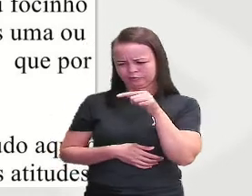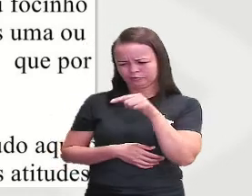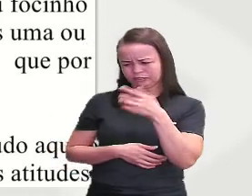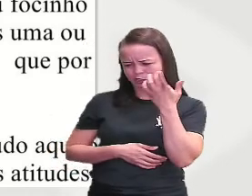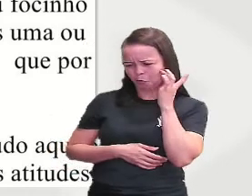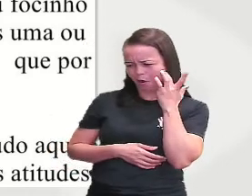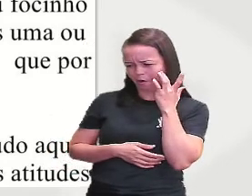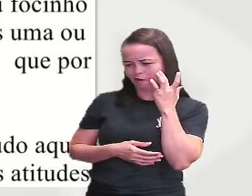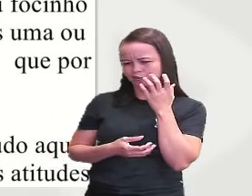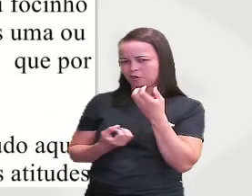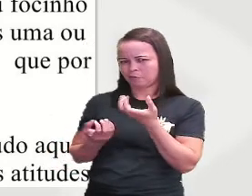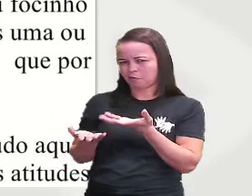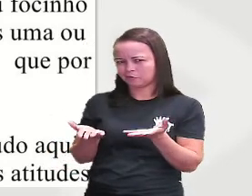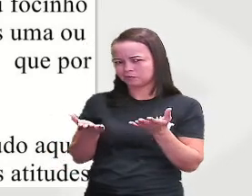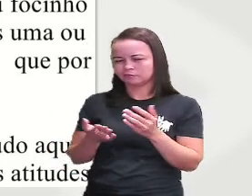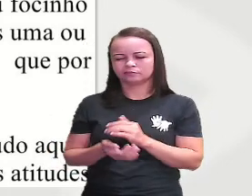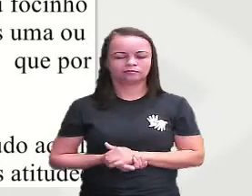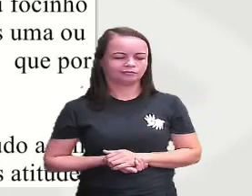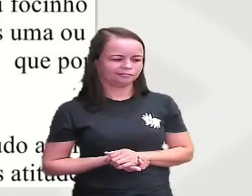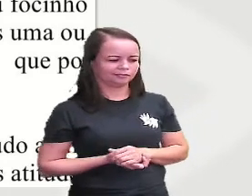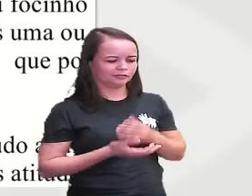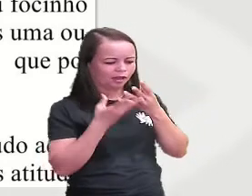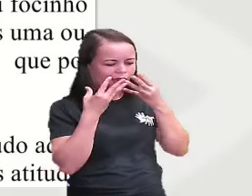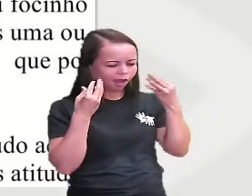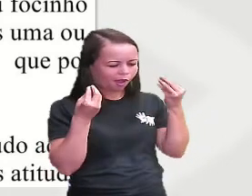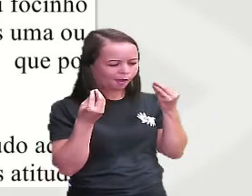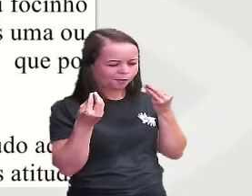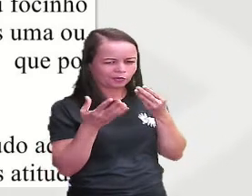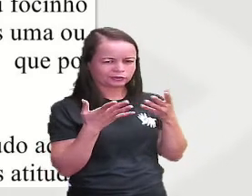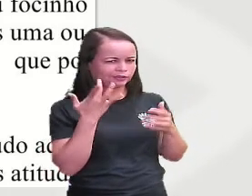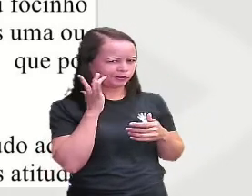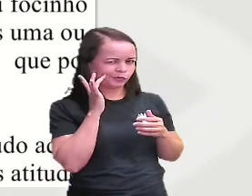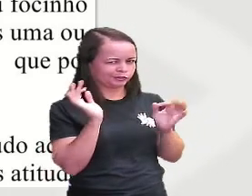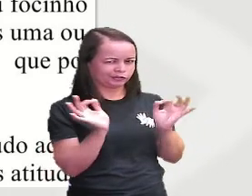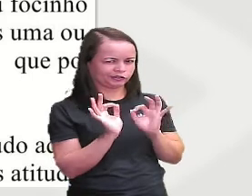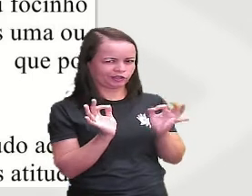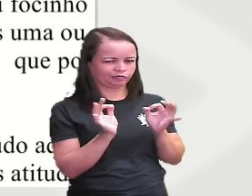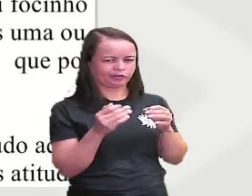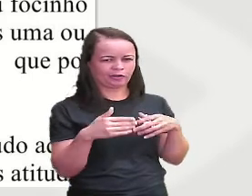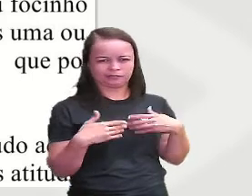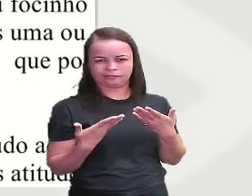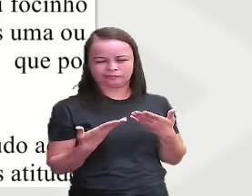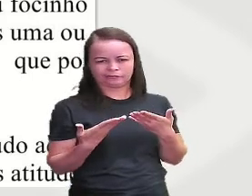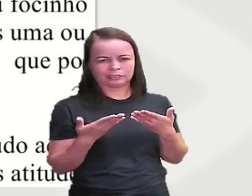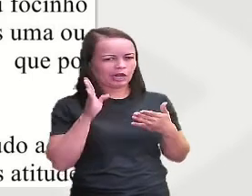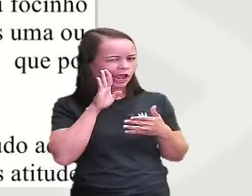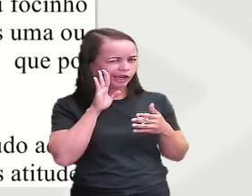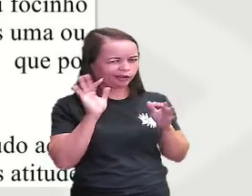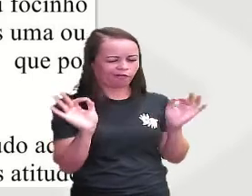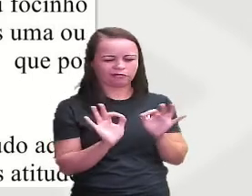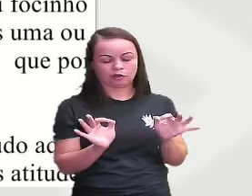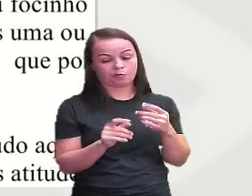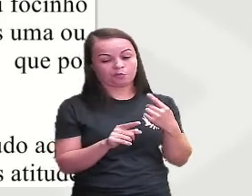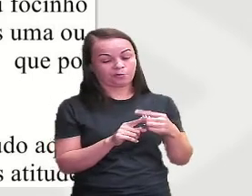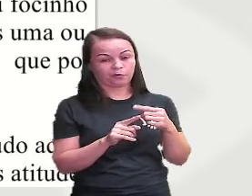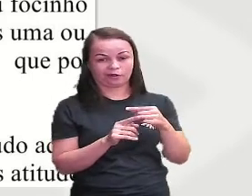acha, raposa?" Aí a raposa, que não achava nada, né? Nem podia achar, porque ela não